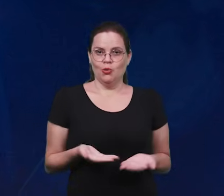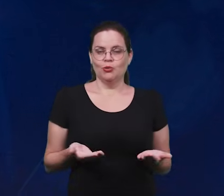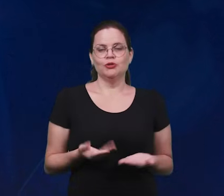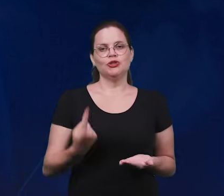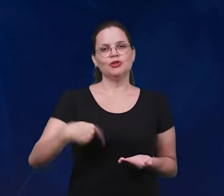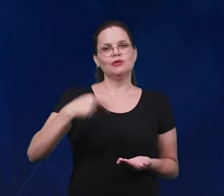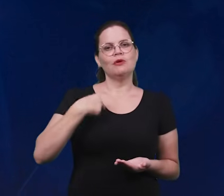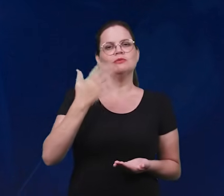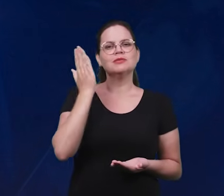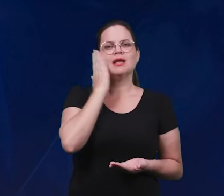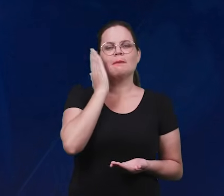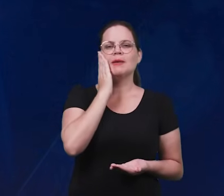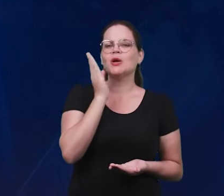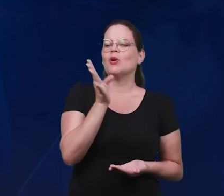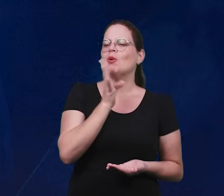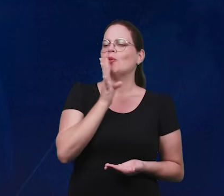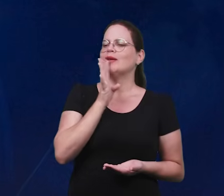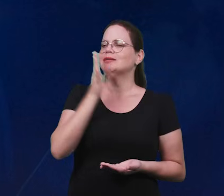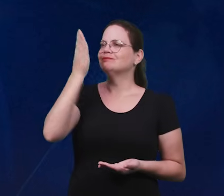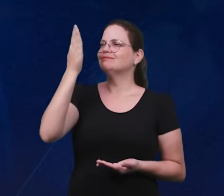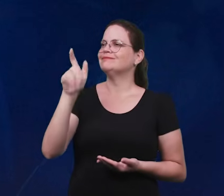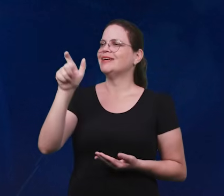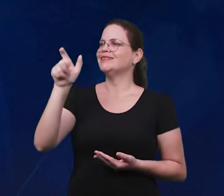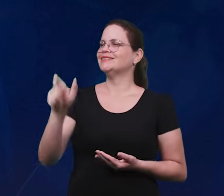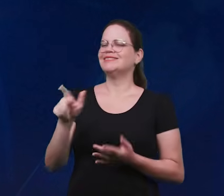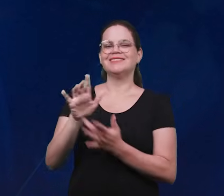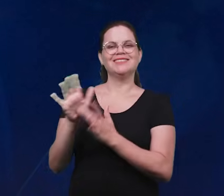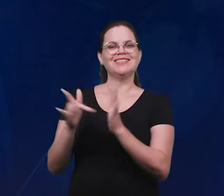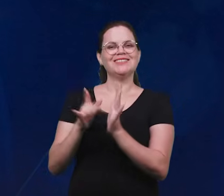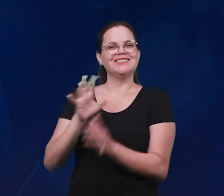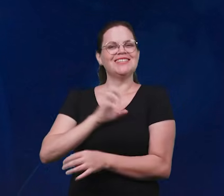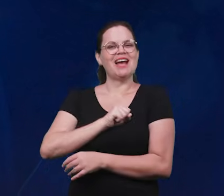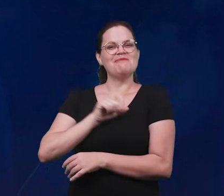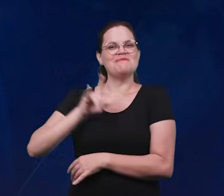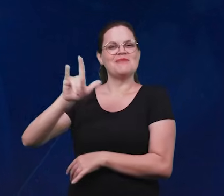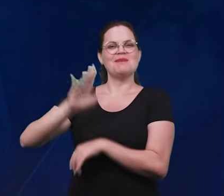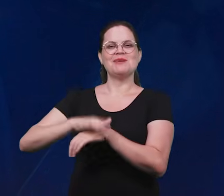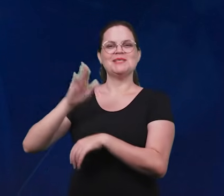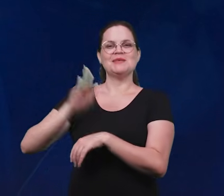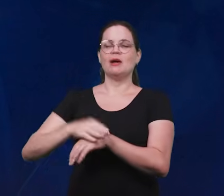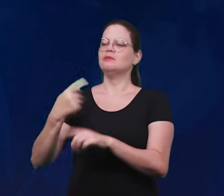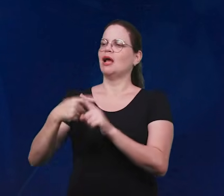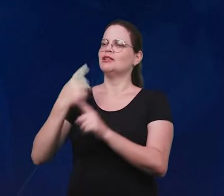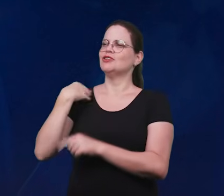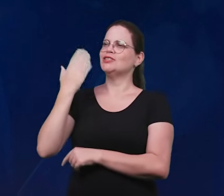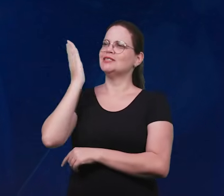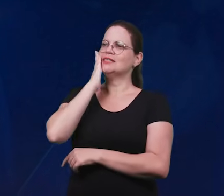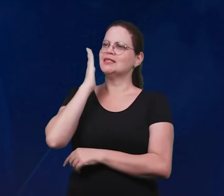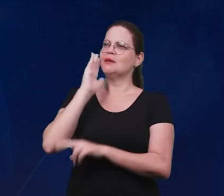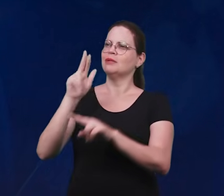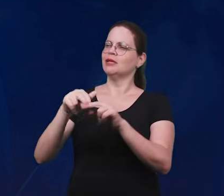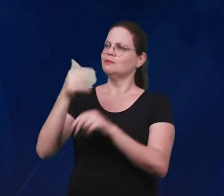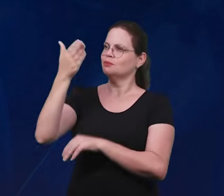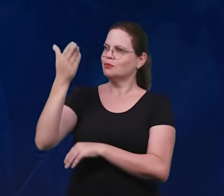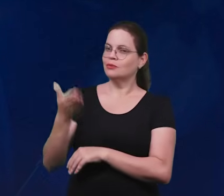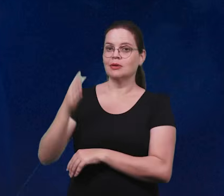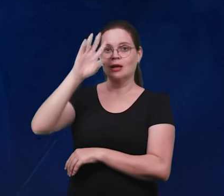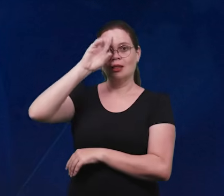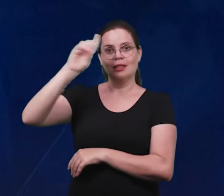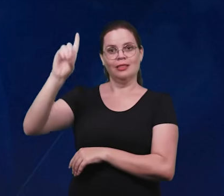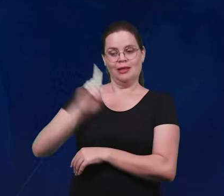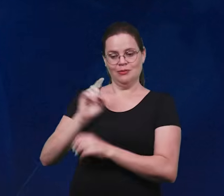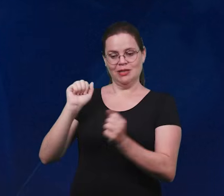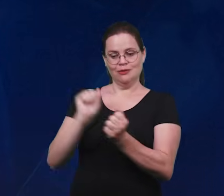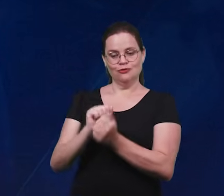continuaremos conhecendo e amando mais Jesus, sabendo que por meio dele, o nosso Deus caminha